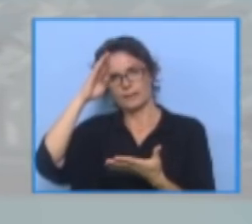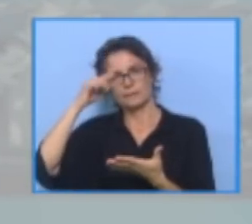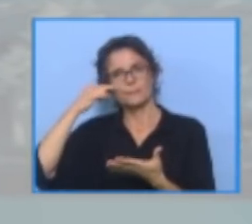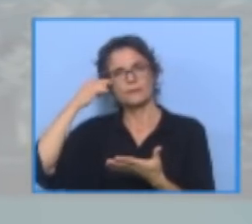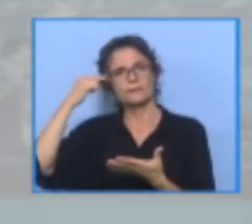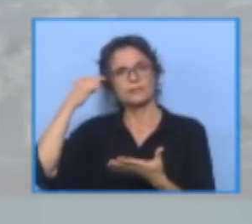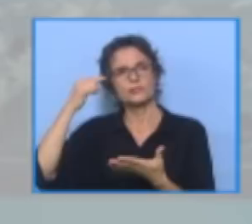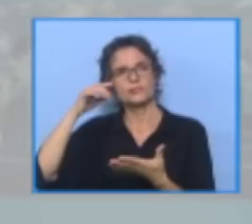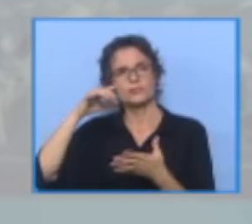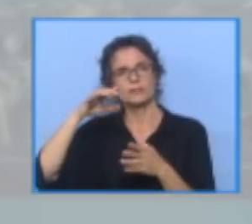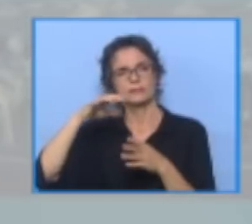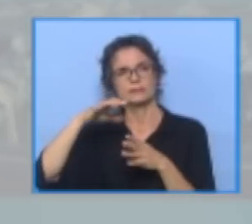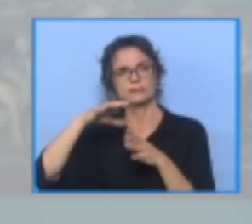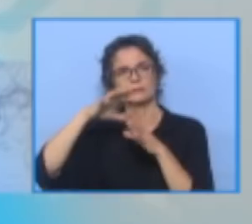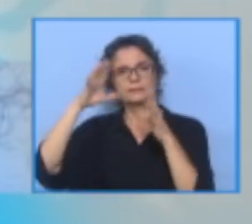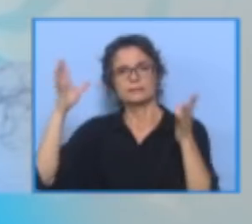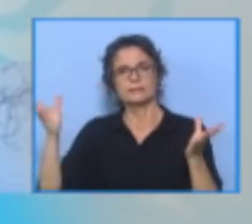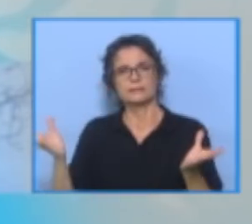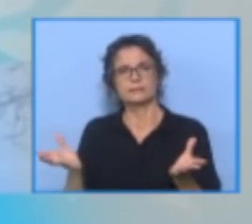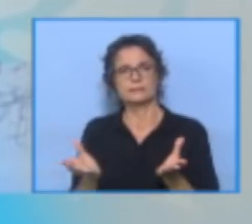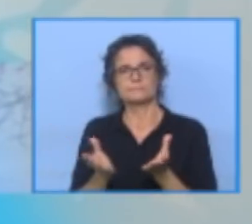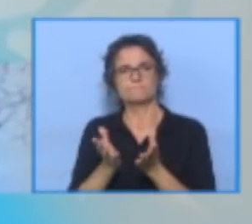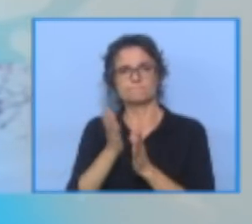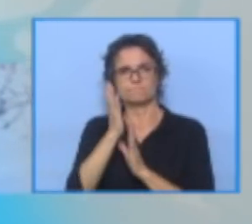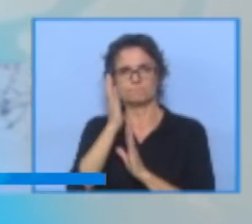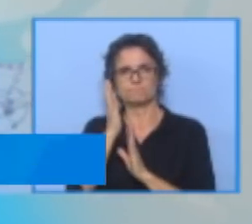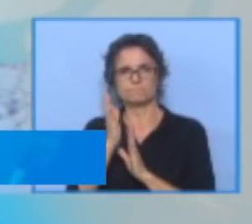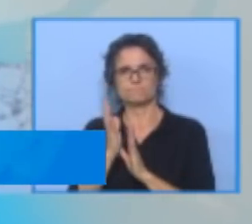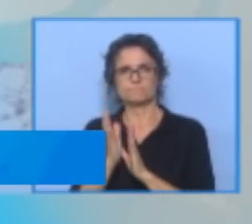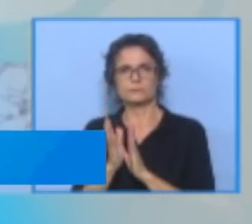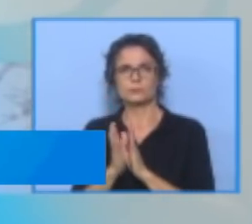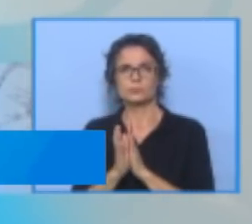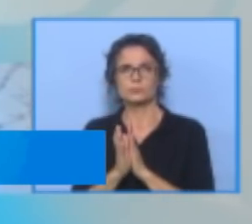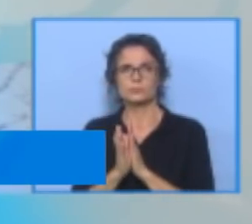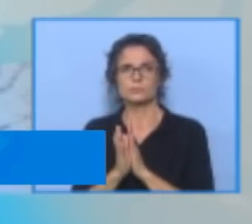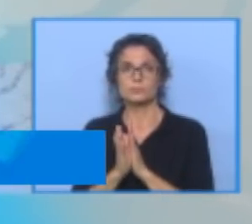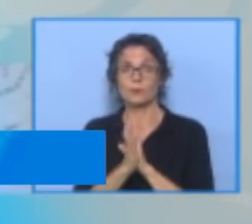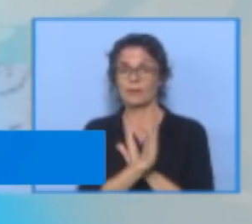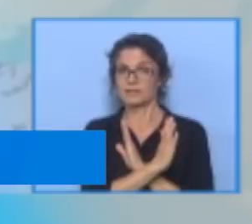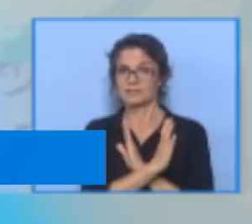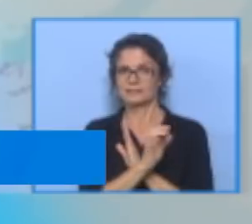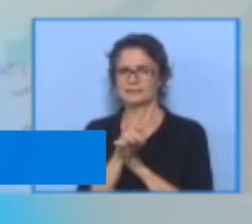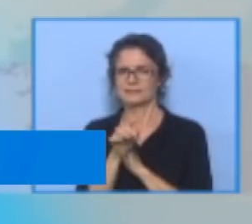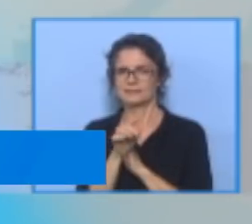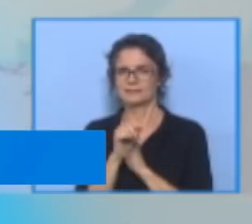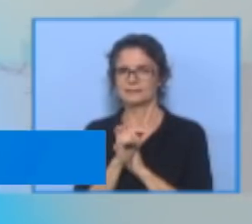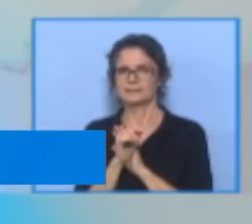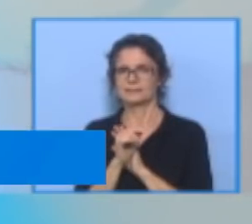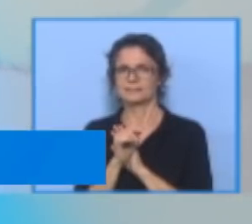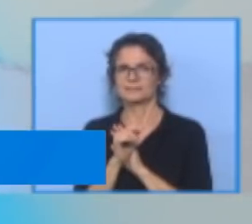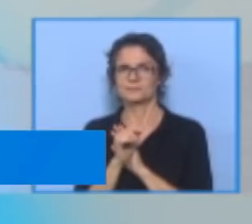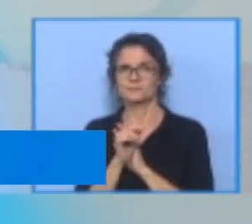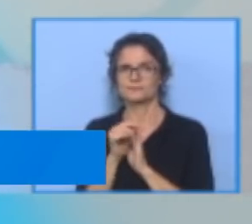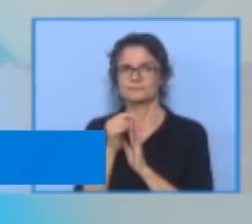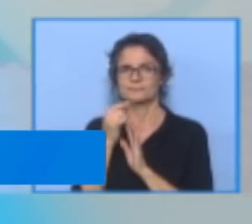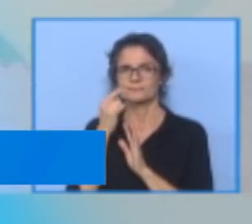progressiva às igrejas ortodoxas? Penso o que objetivo pode ser a Rússia? Provavelmente poderá ser.